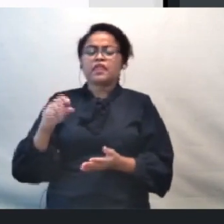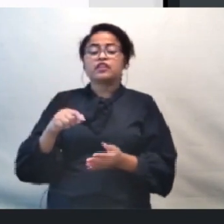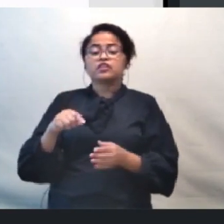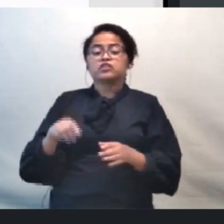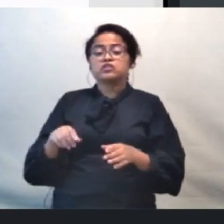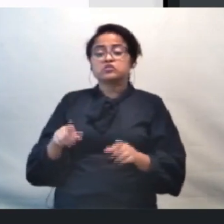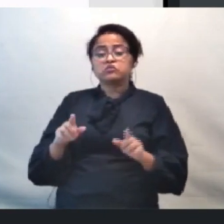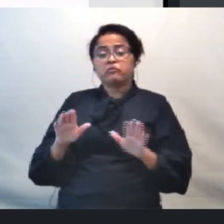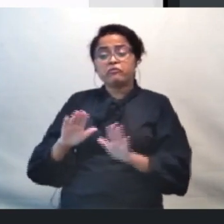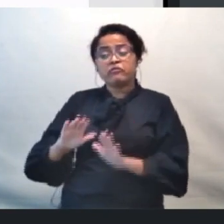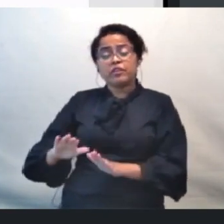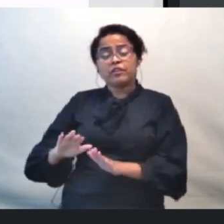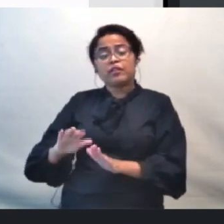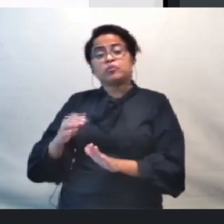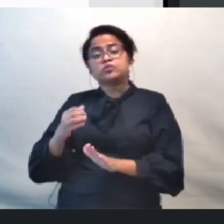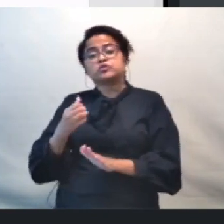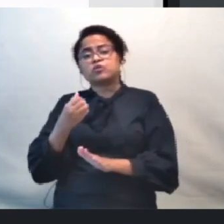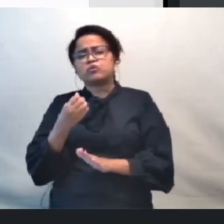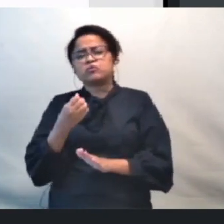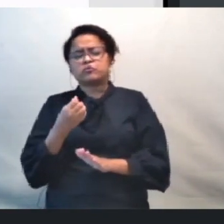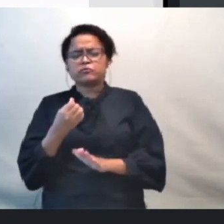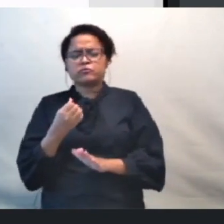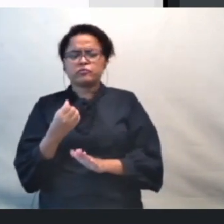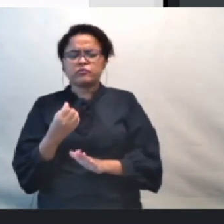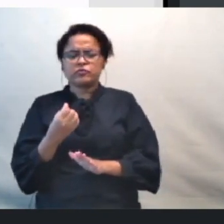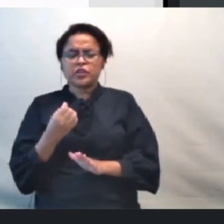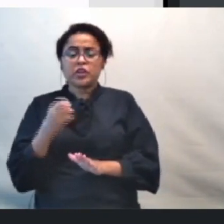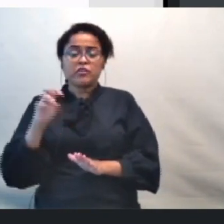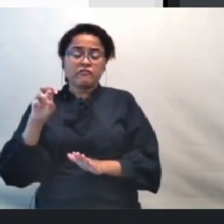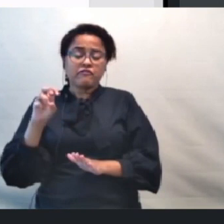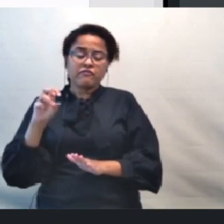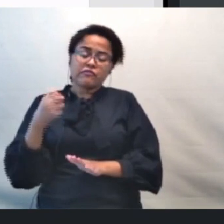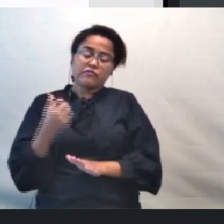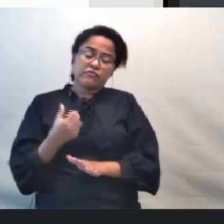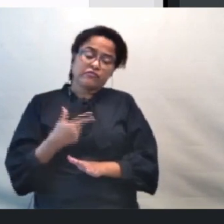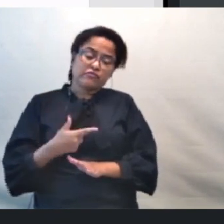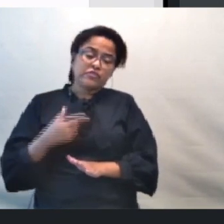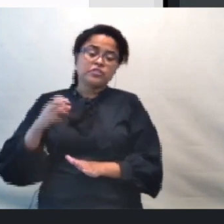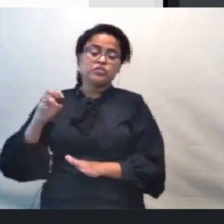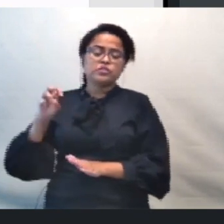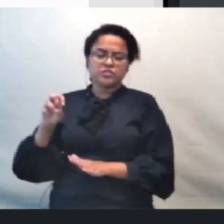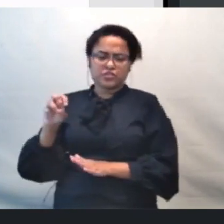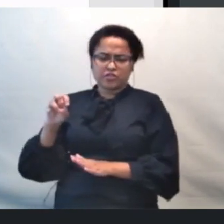20,6%, e a despesa com o ensino, o mínimo é 25%, ficamos em